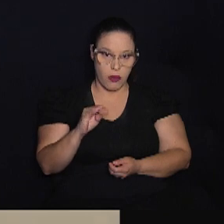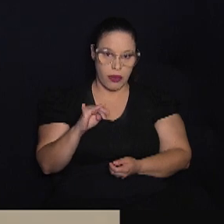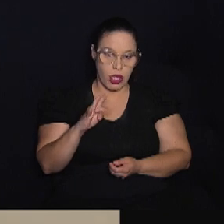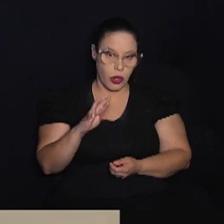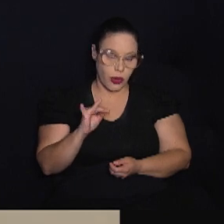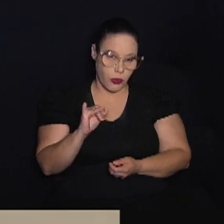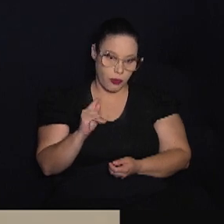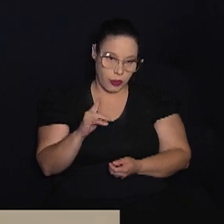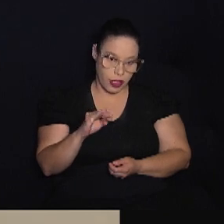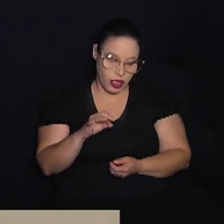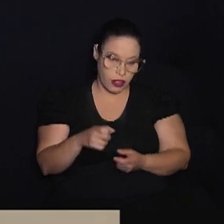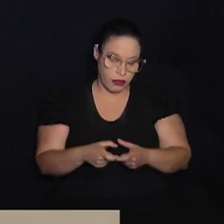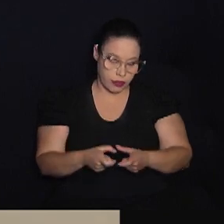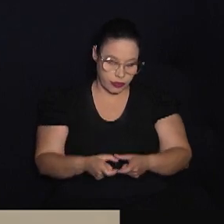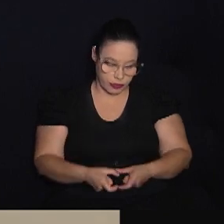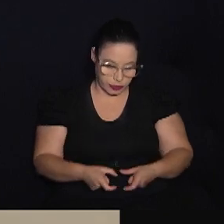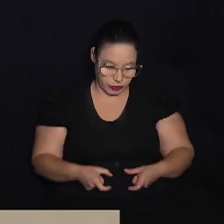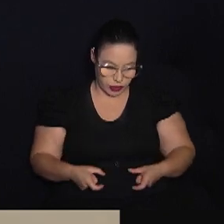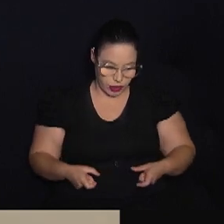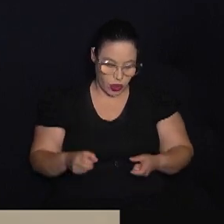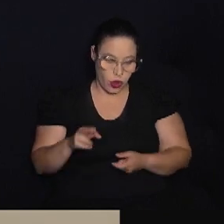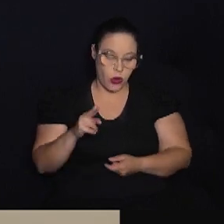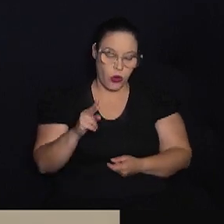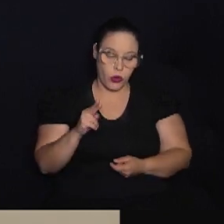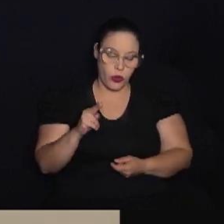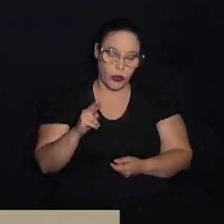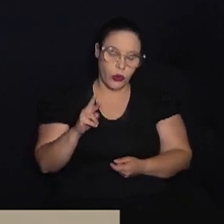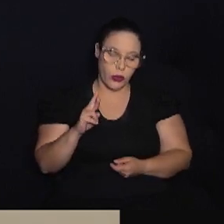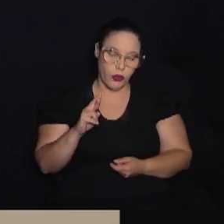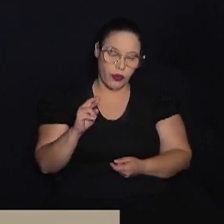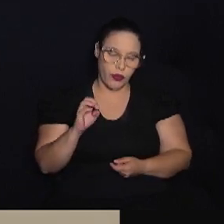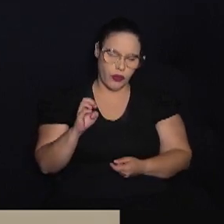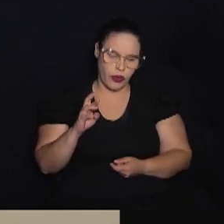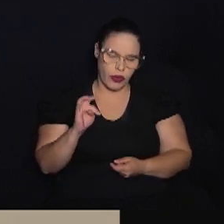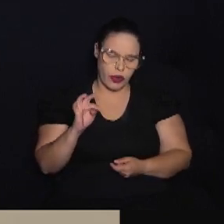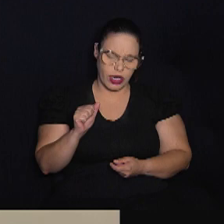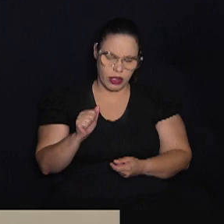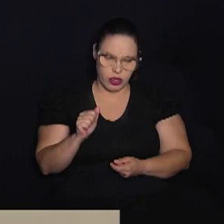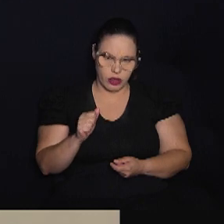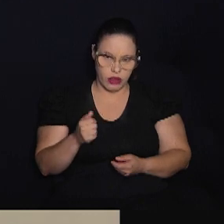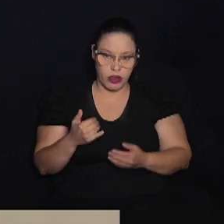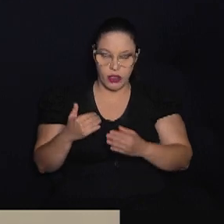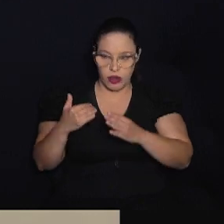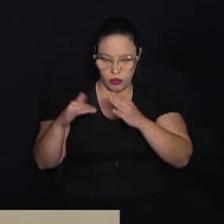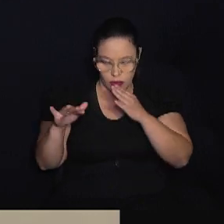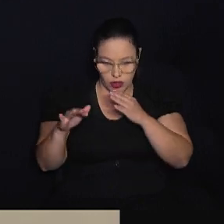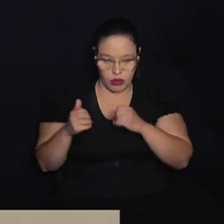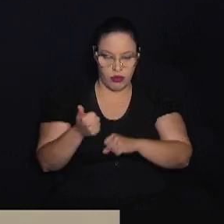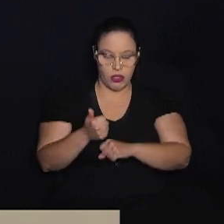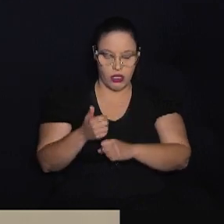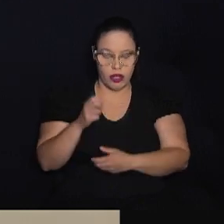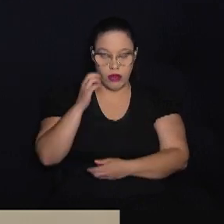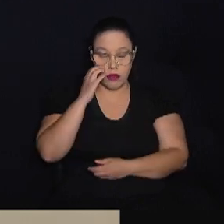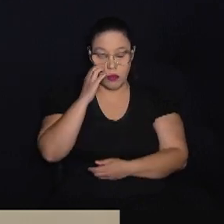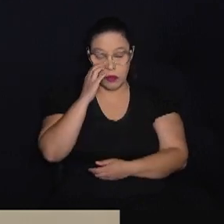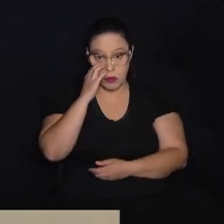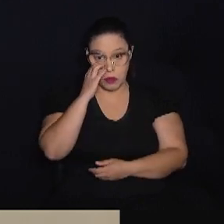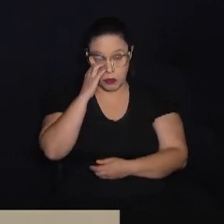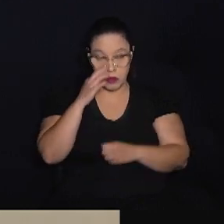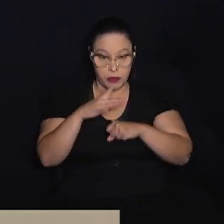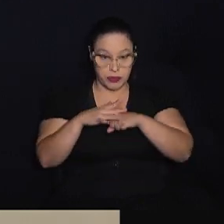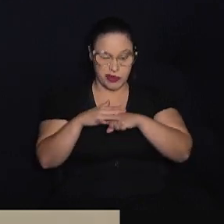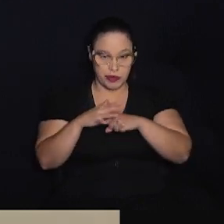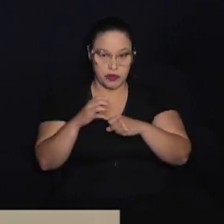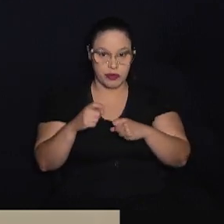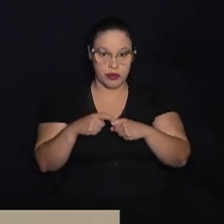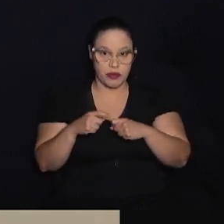tira a lesão inteira via uretra, dentro da bexiga. Você tira essa lesão e manda para o patologista. O patologista vai confirmar